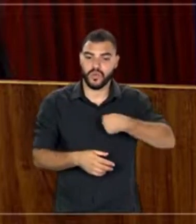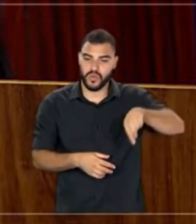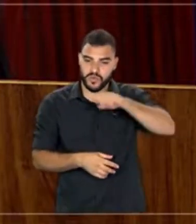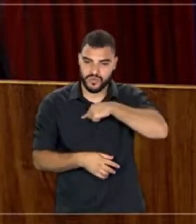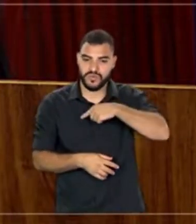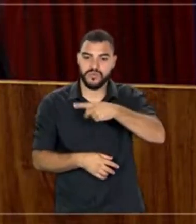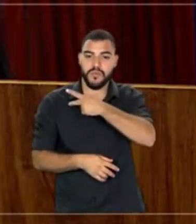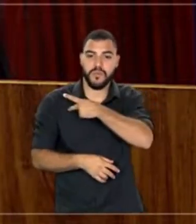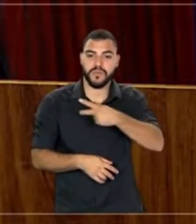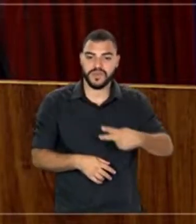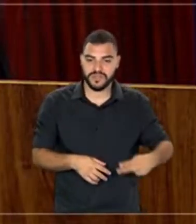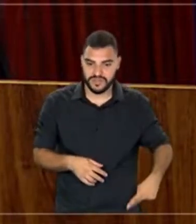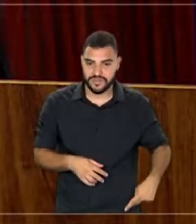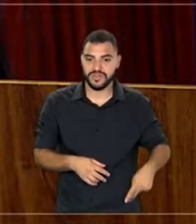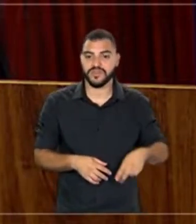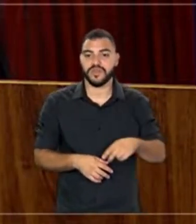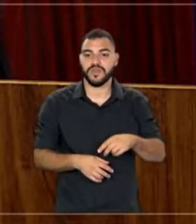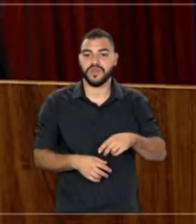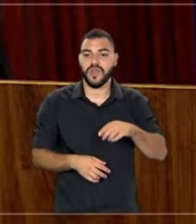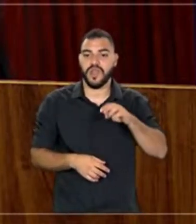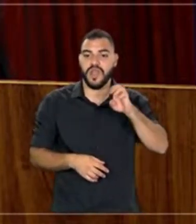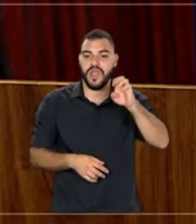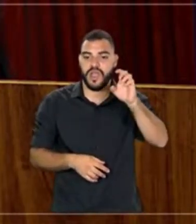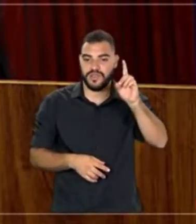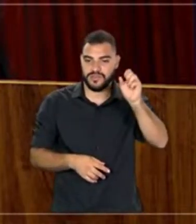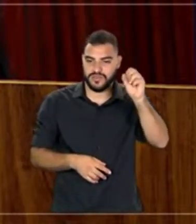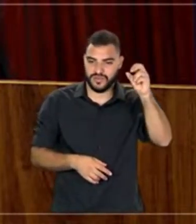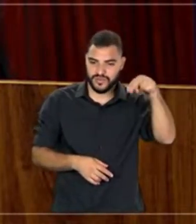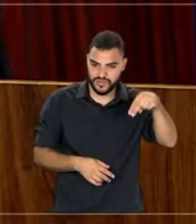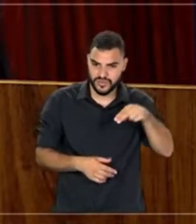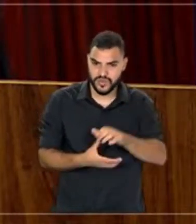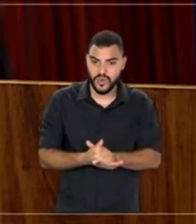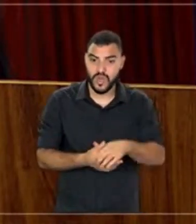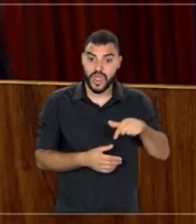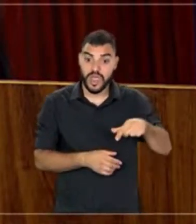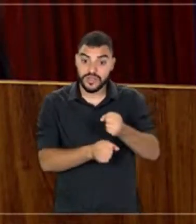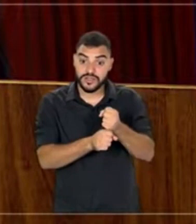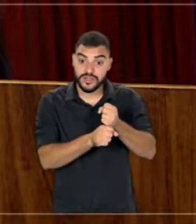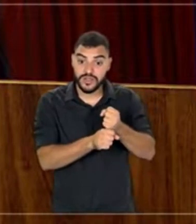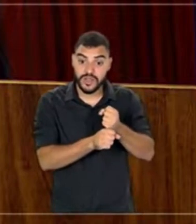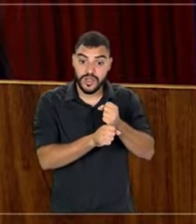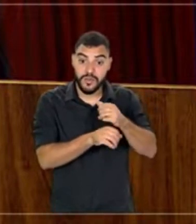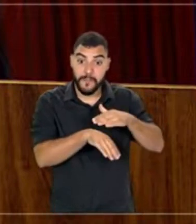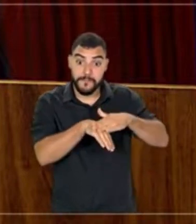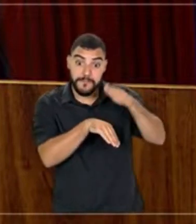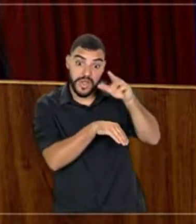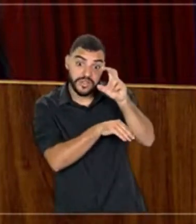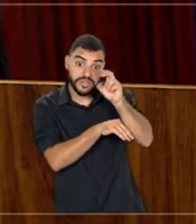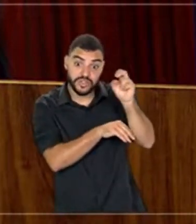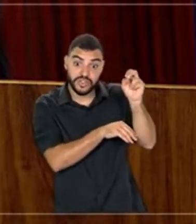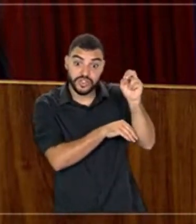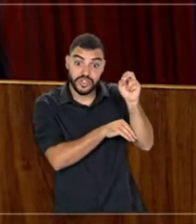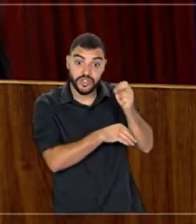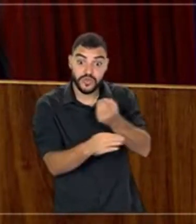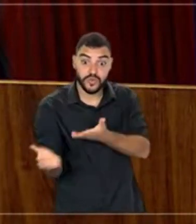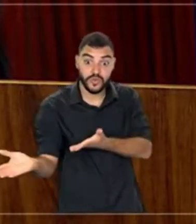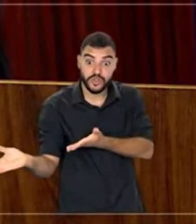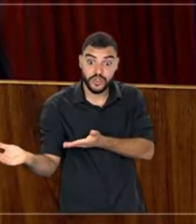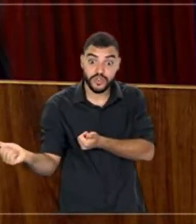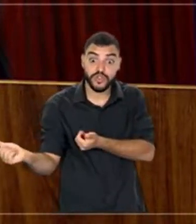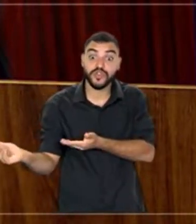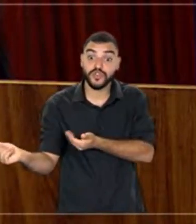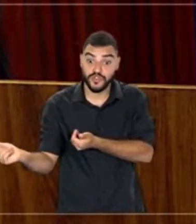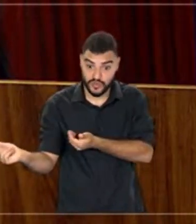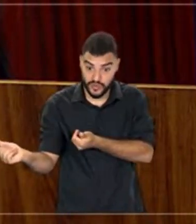presidente, ministro Luiz Edson Fachin, somente esse ano mais de 500 mil de jovens, mais